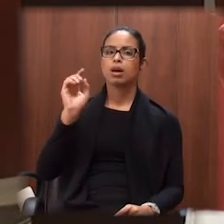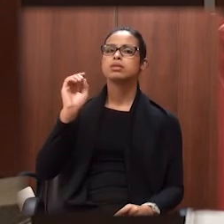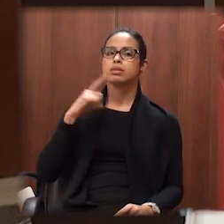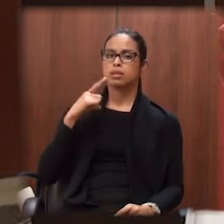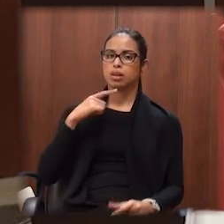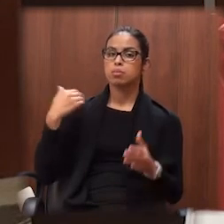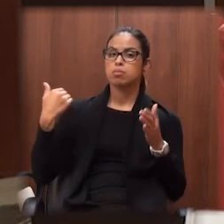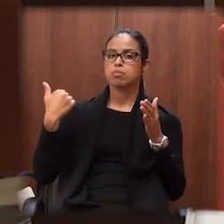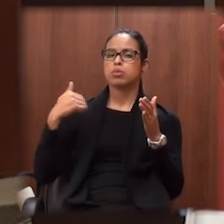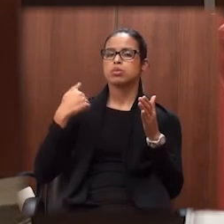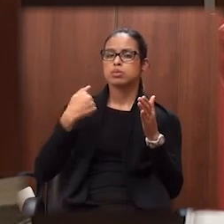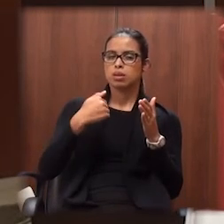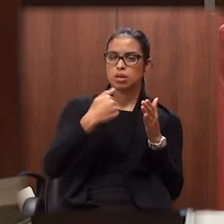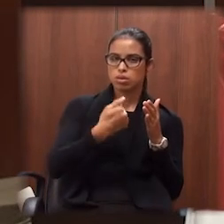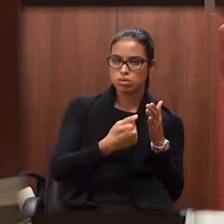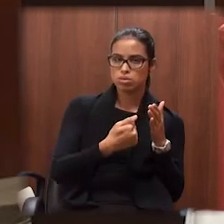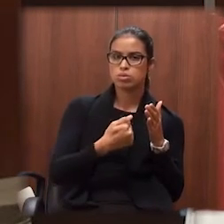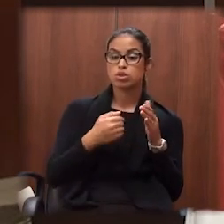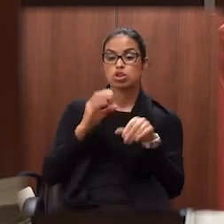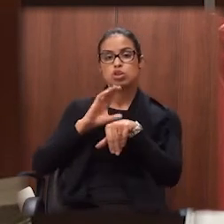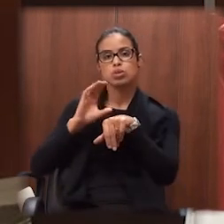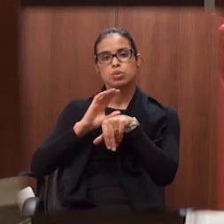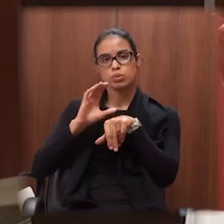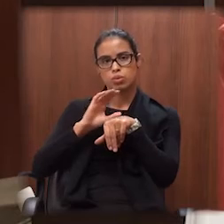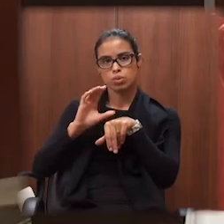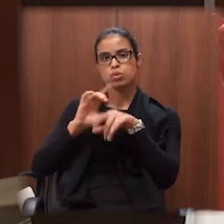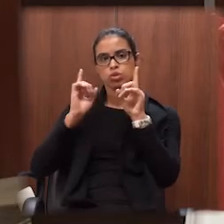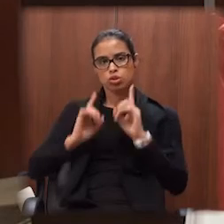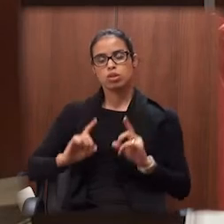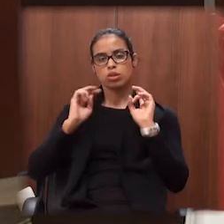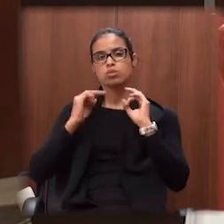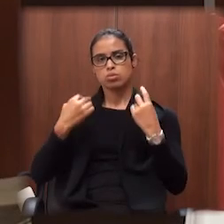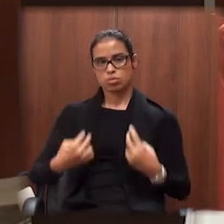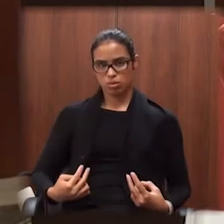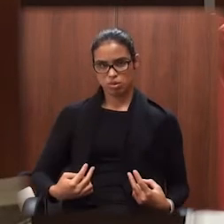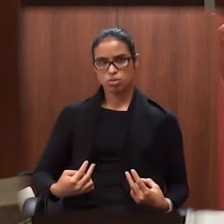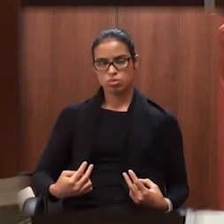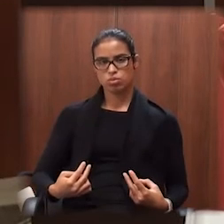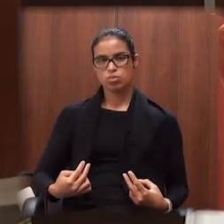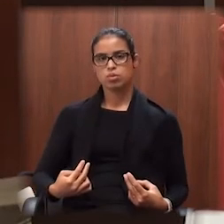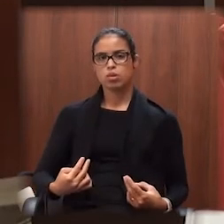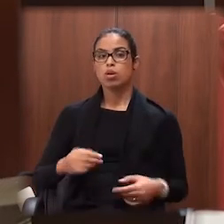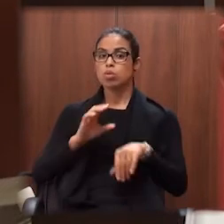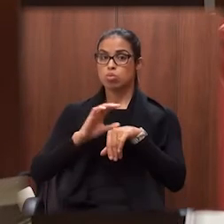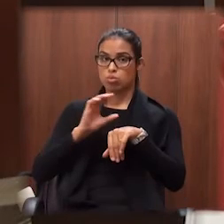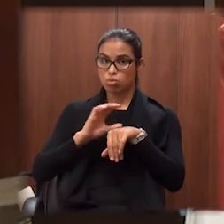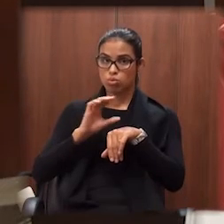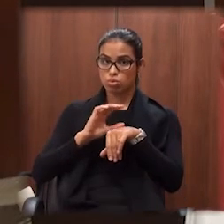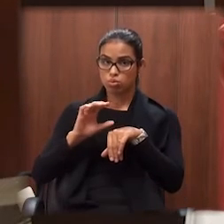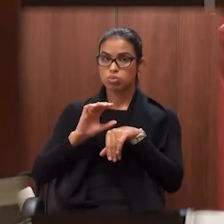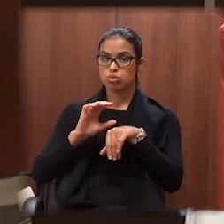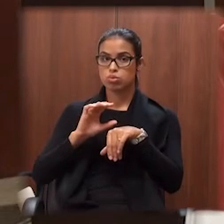processo de cursos de direitos humanos, cursos integrados